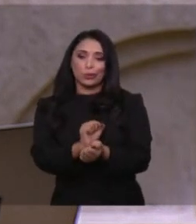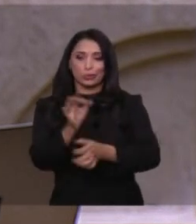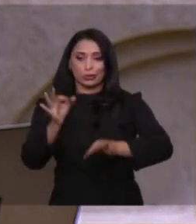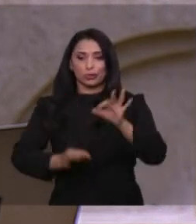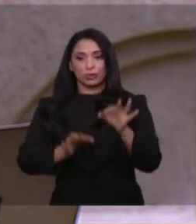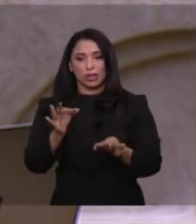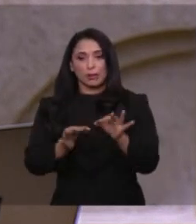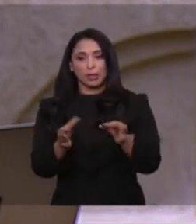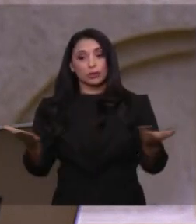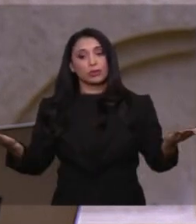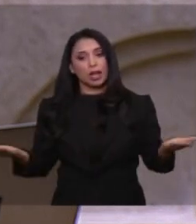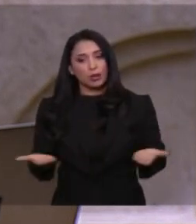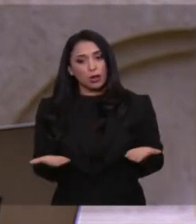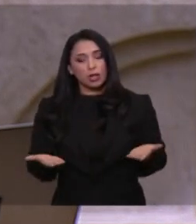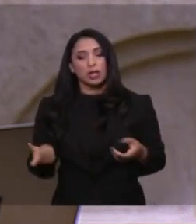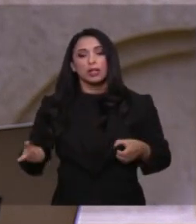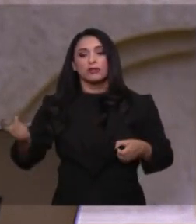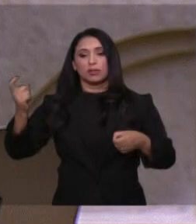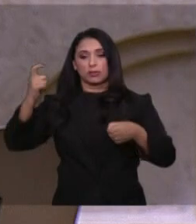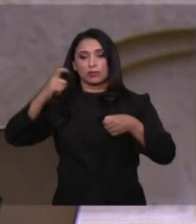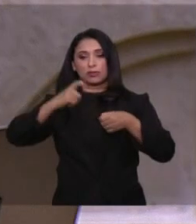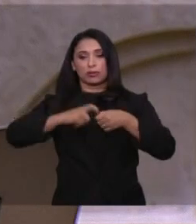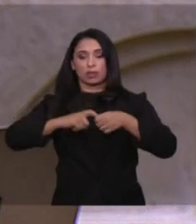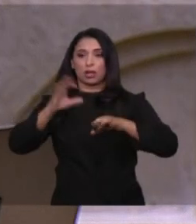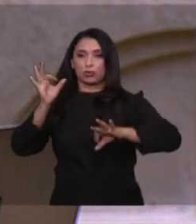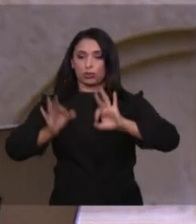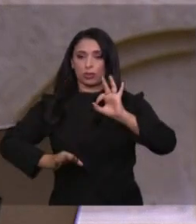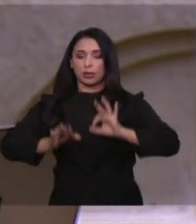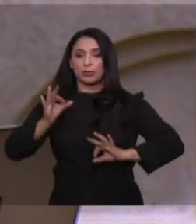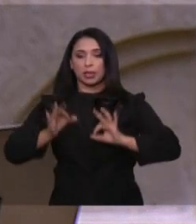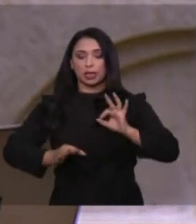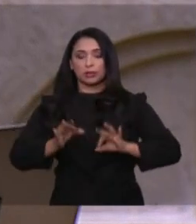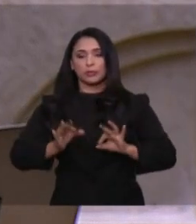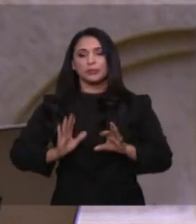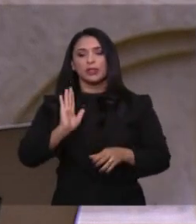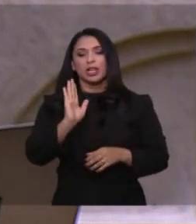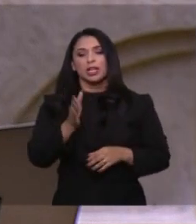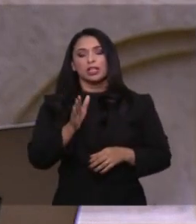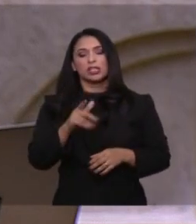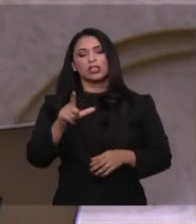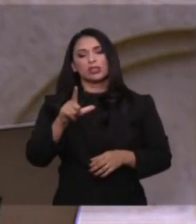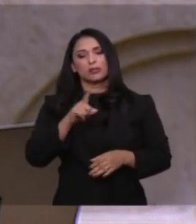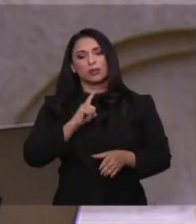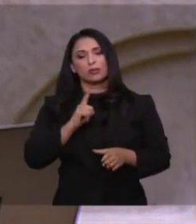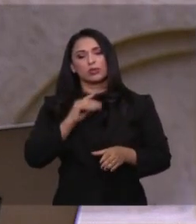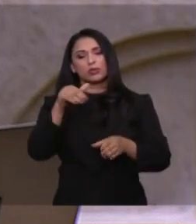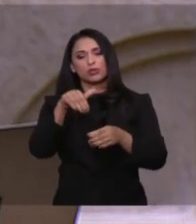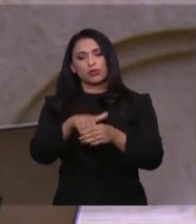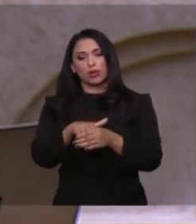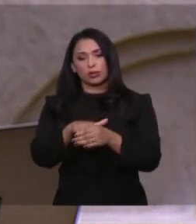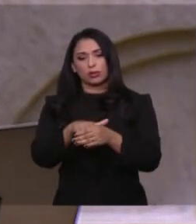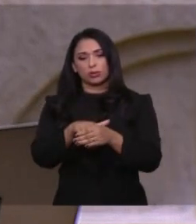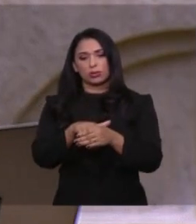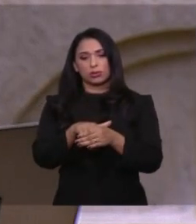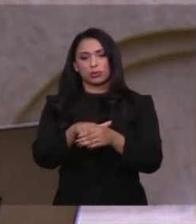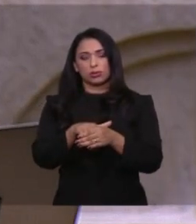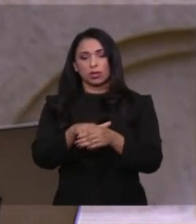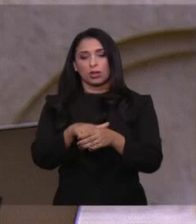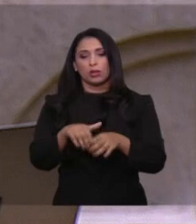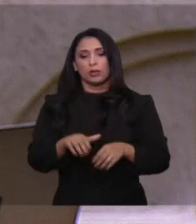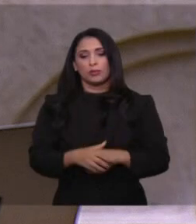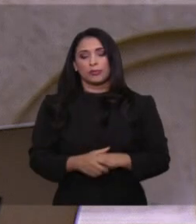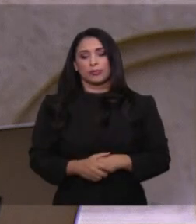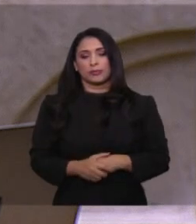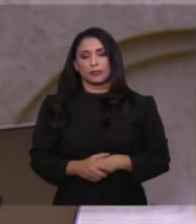Portanto, retomamos hoje o julgamento. Já tivemos os votos dos